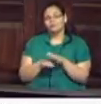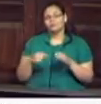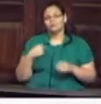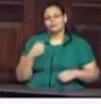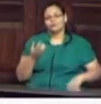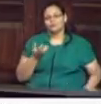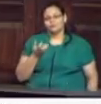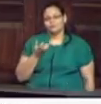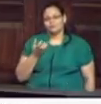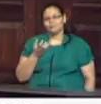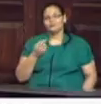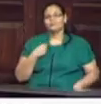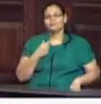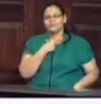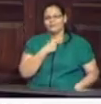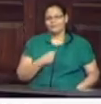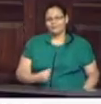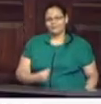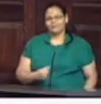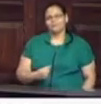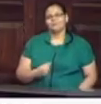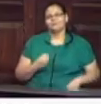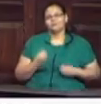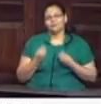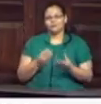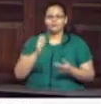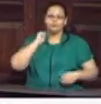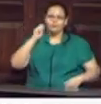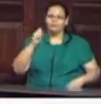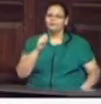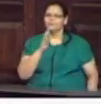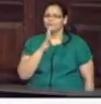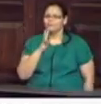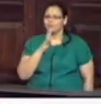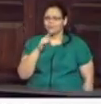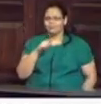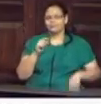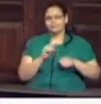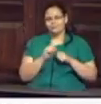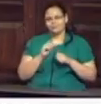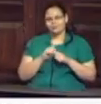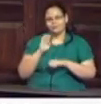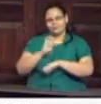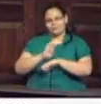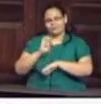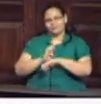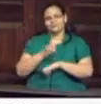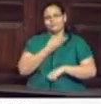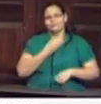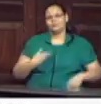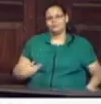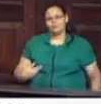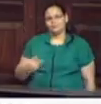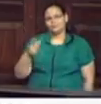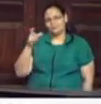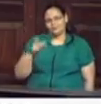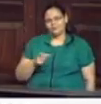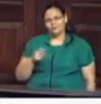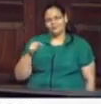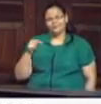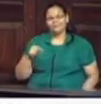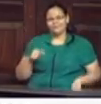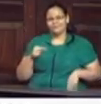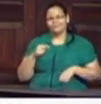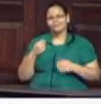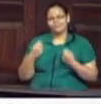a medalha Tiradentes, por reconhecimento a tudo que o senhor faz por esse Estado. E se esse governo teria que